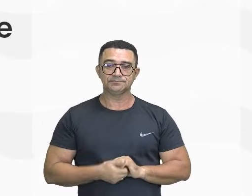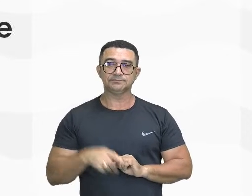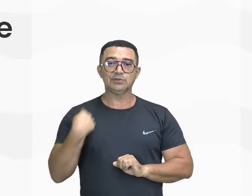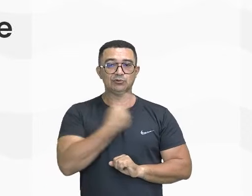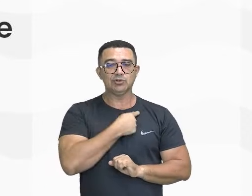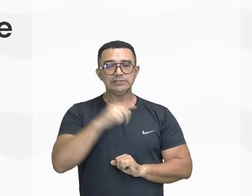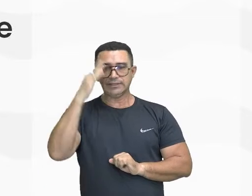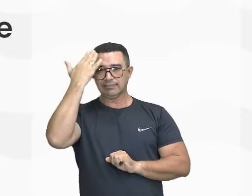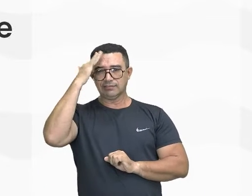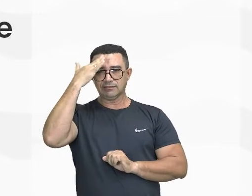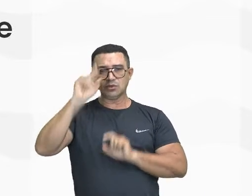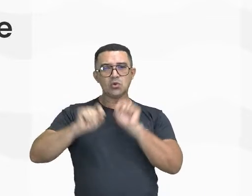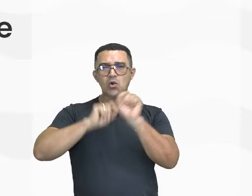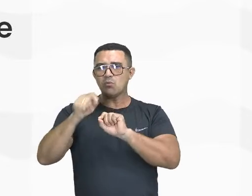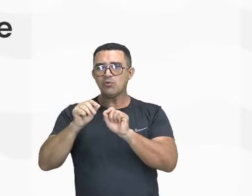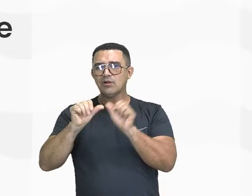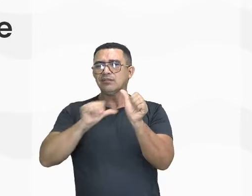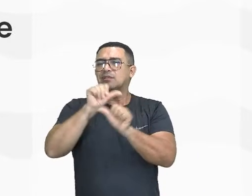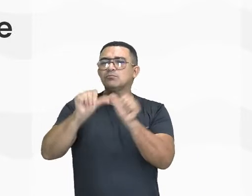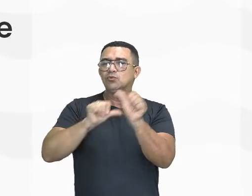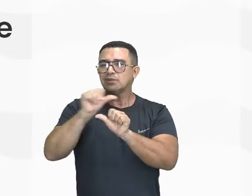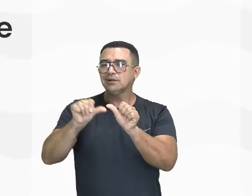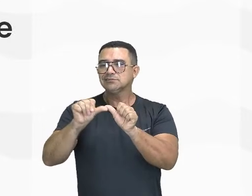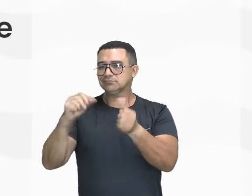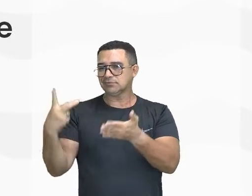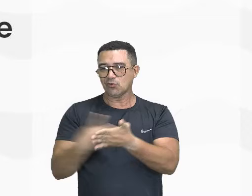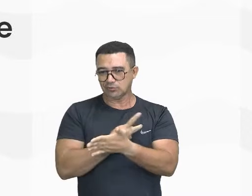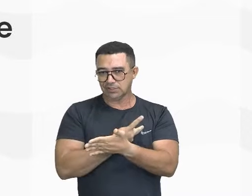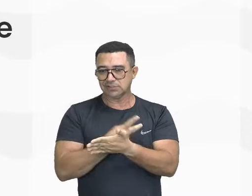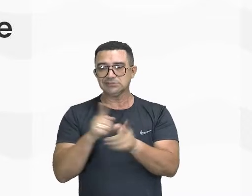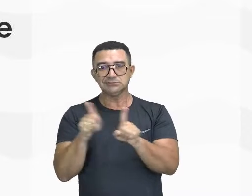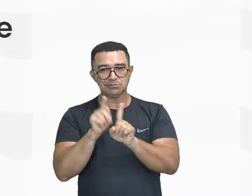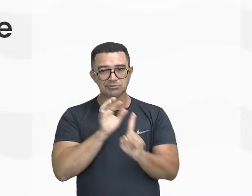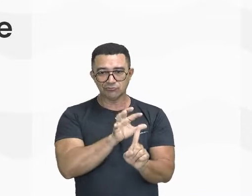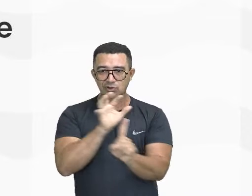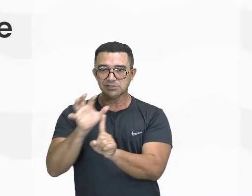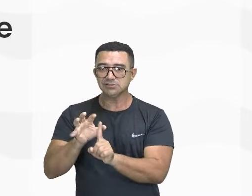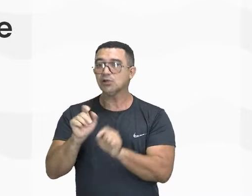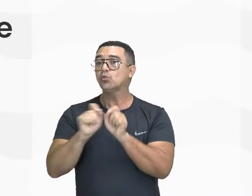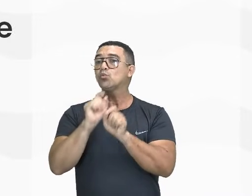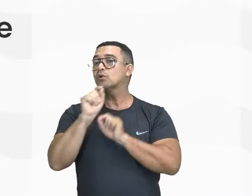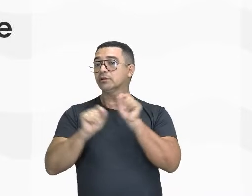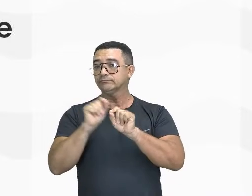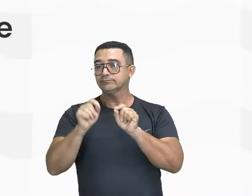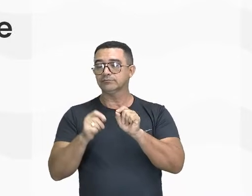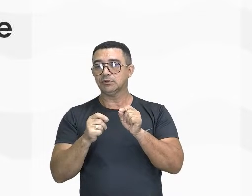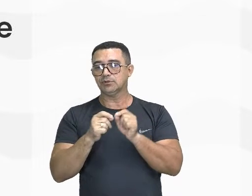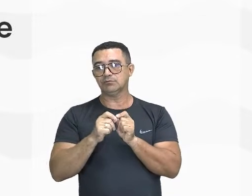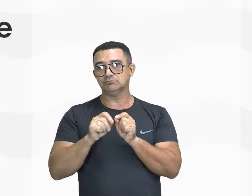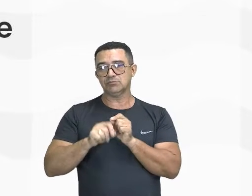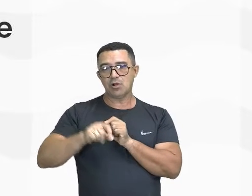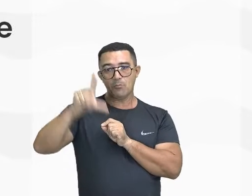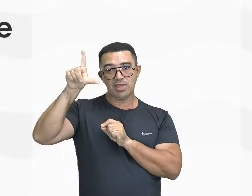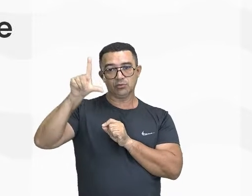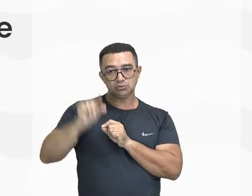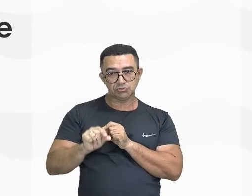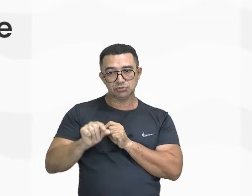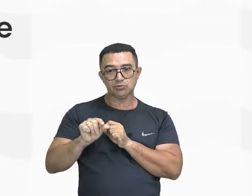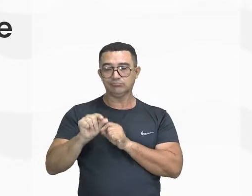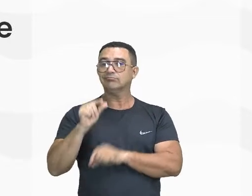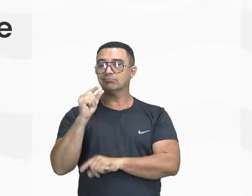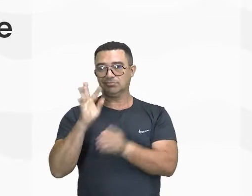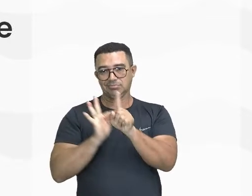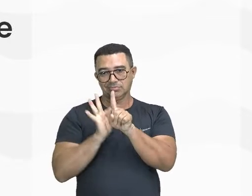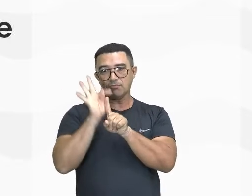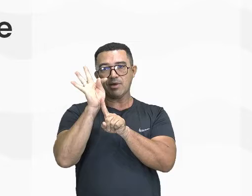entender como essas alterações aí vão contribuir para o aumento ou para a diminuição de temperatura. Esse